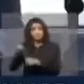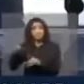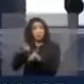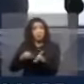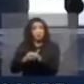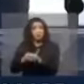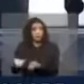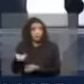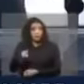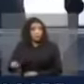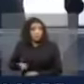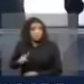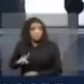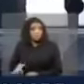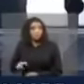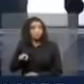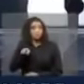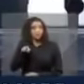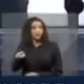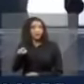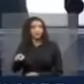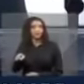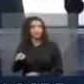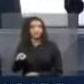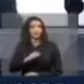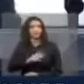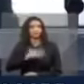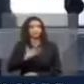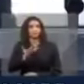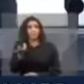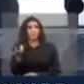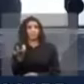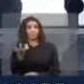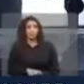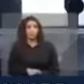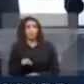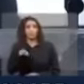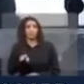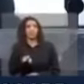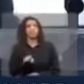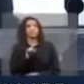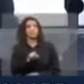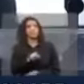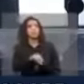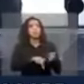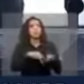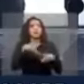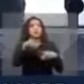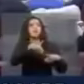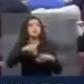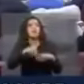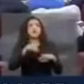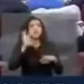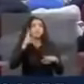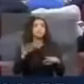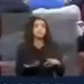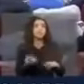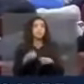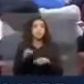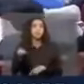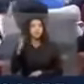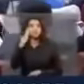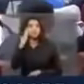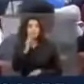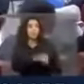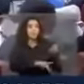têm verdadeira aversão à realização de um plebiscito nacional, porque sabem que a opinião pública